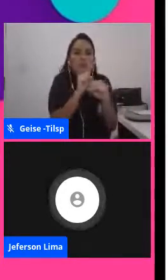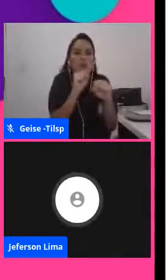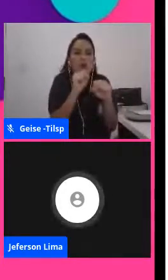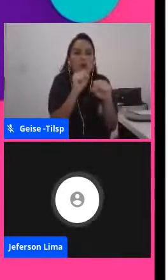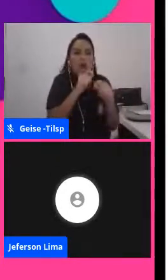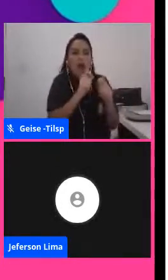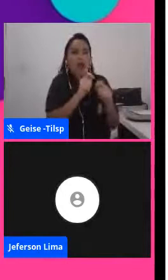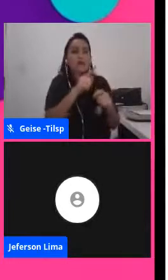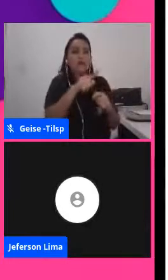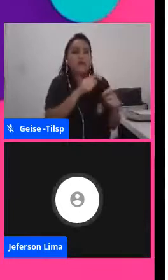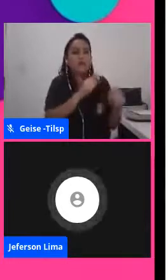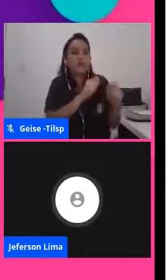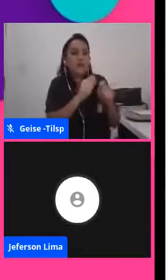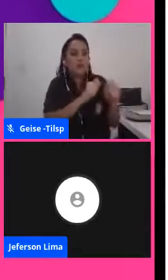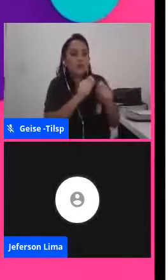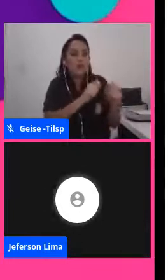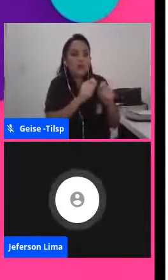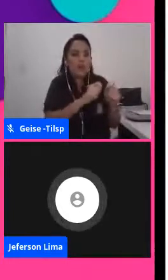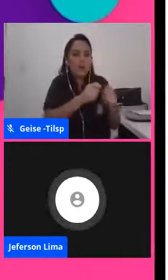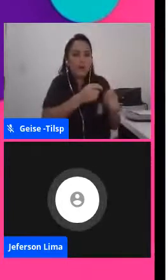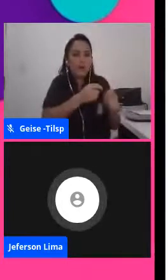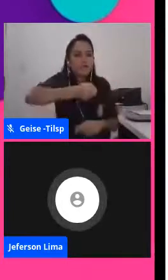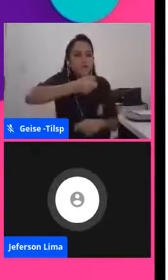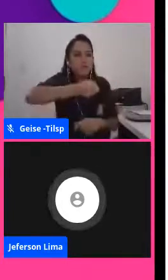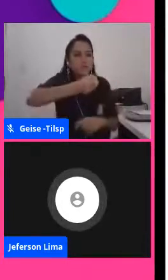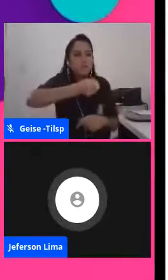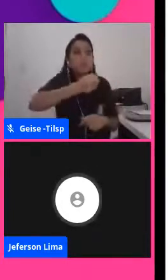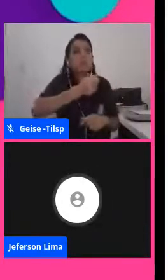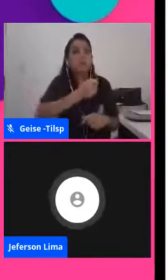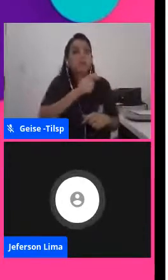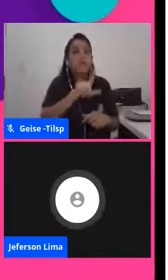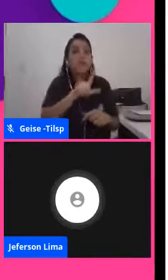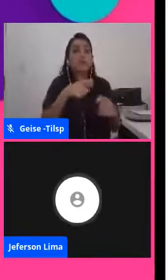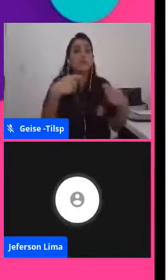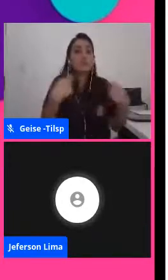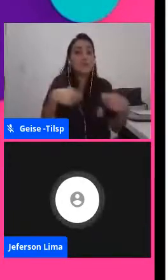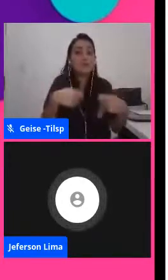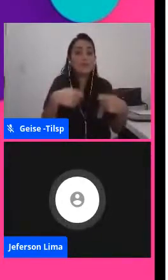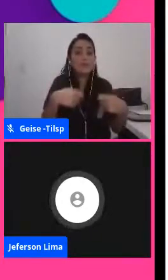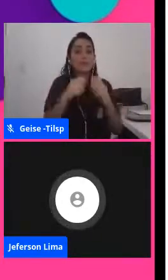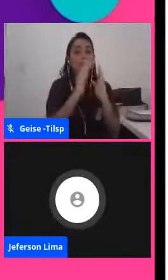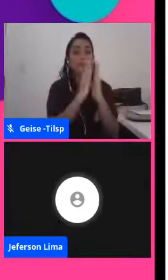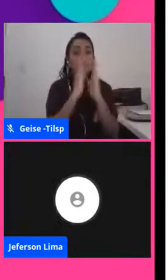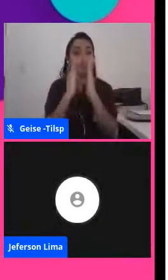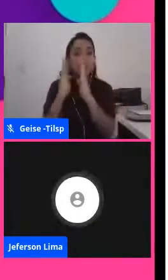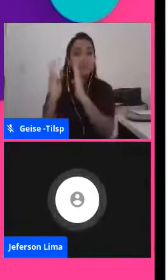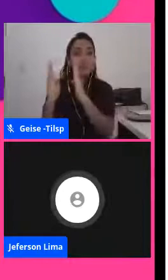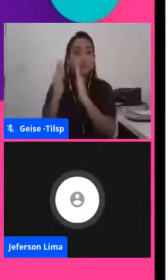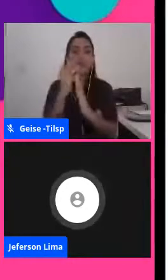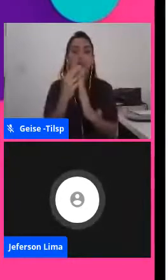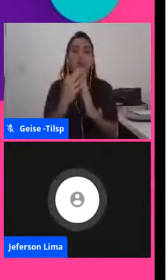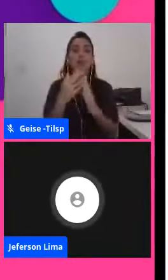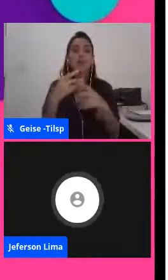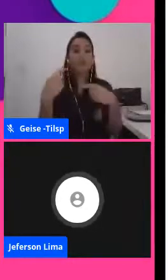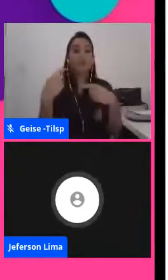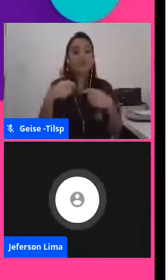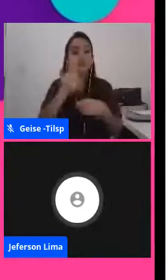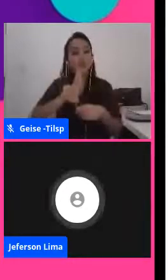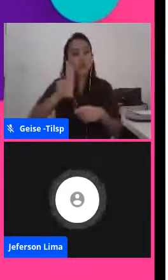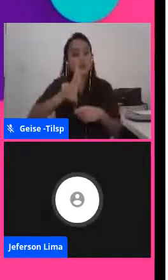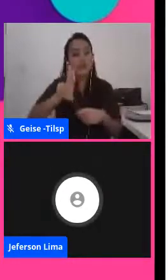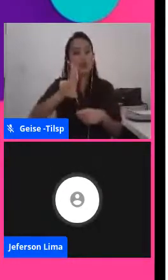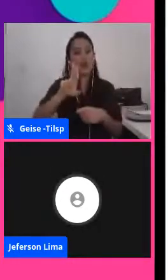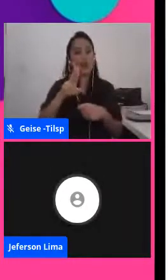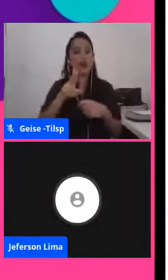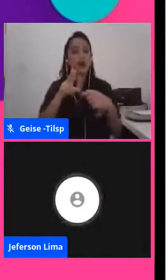seu ar-condicionado, tranquilo? Você precisa ainda de alguma biblioteca que comunique utilizando infravermelho, que geralmente é o protocolo que os